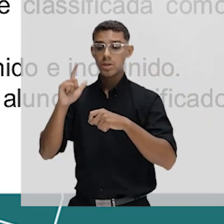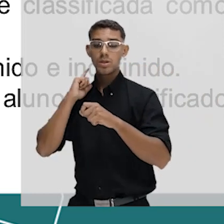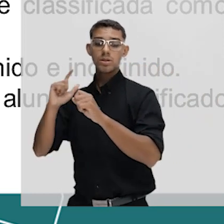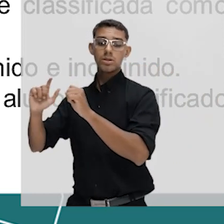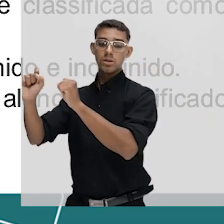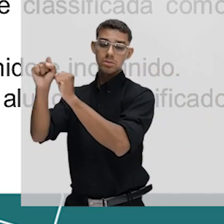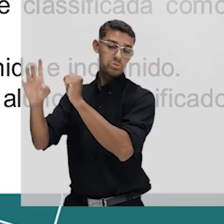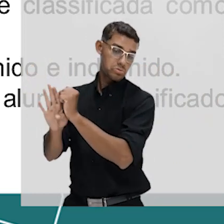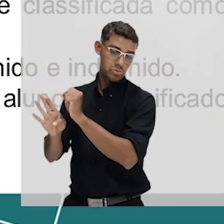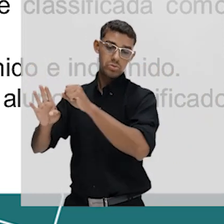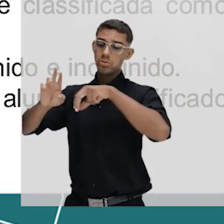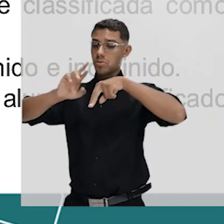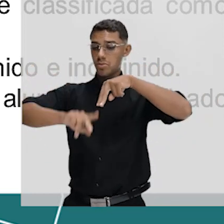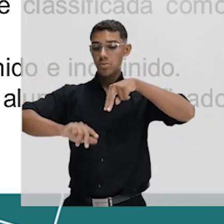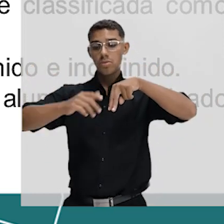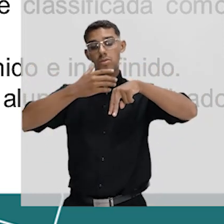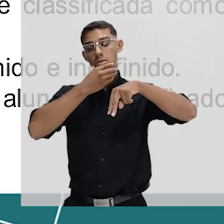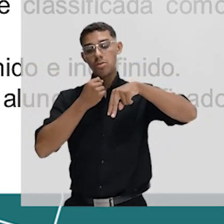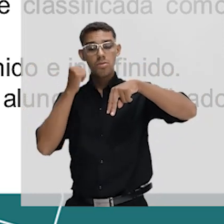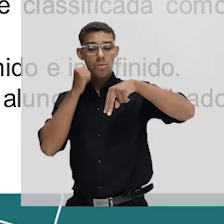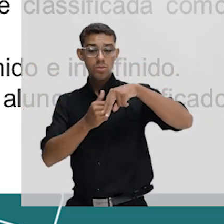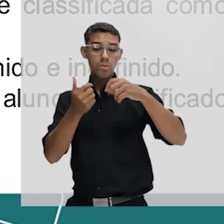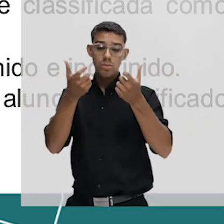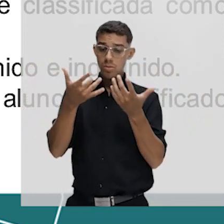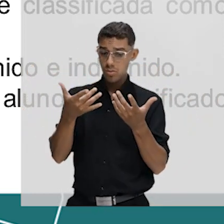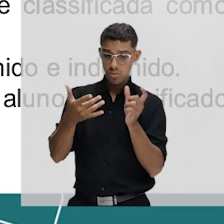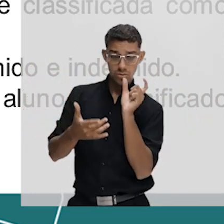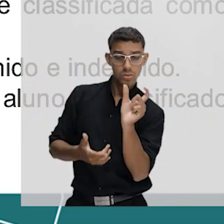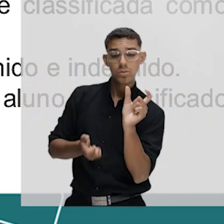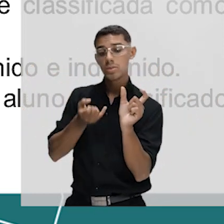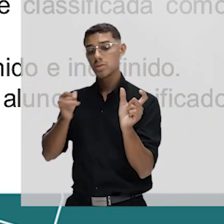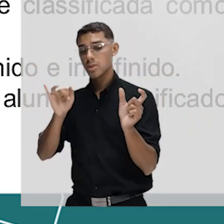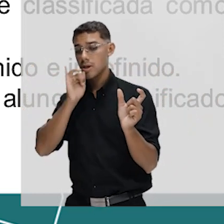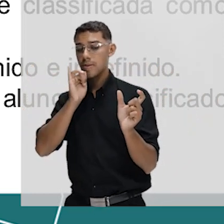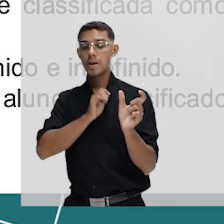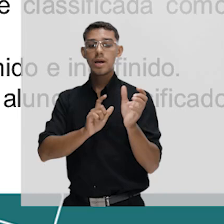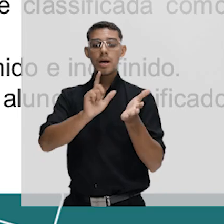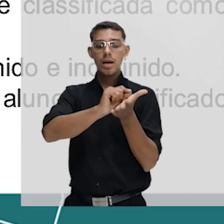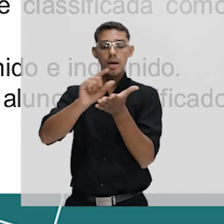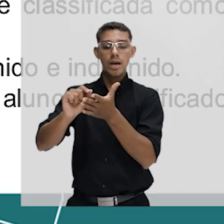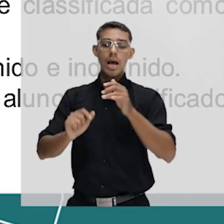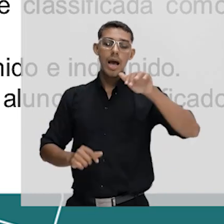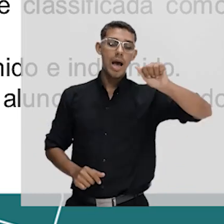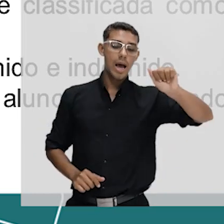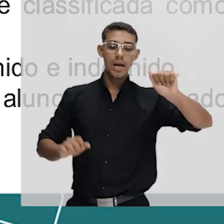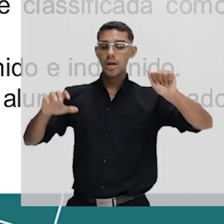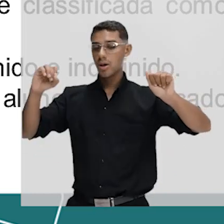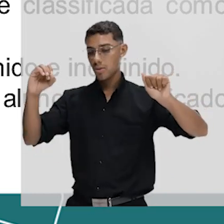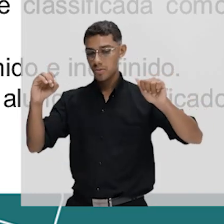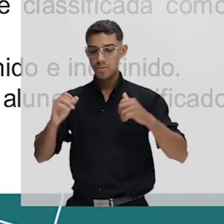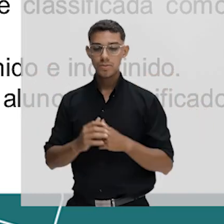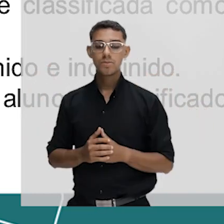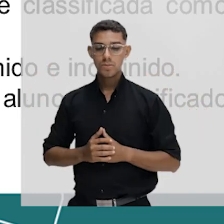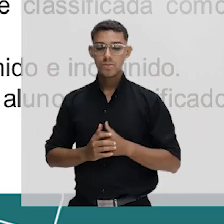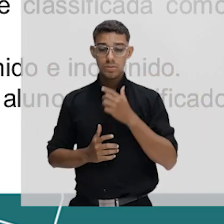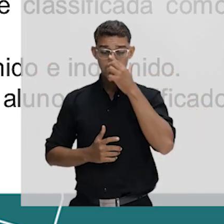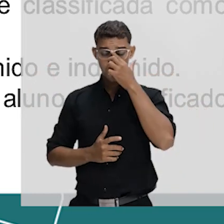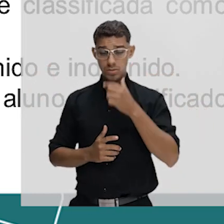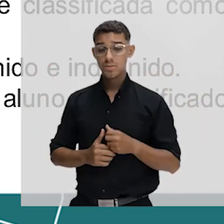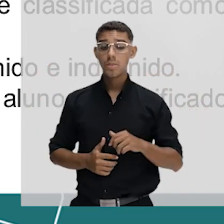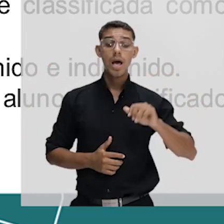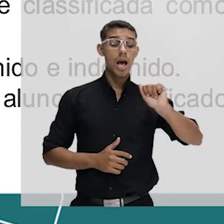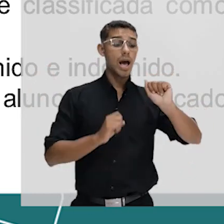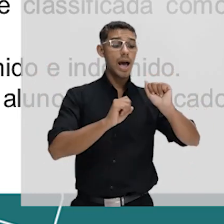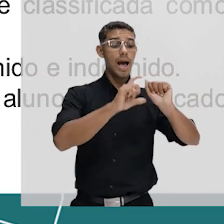gênero feminino ou masculino, né? Aqui no caso do artigo definido A e O. A prefeitura cadastrou todos